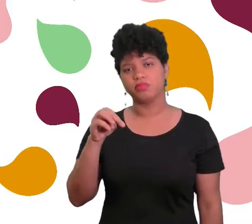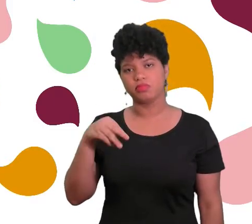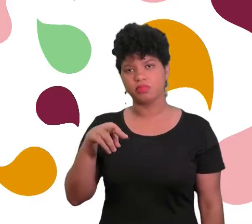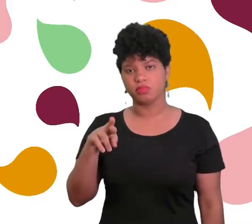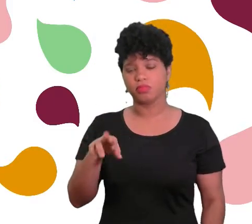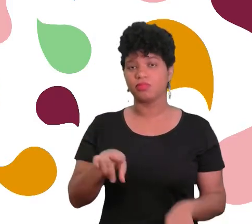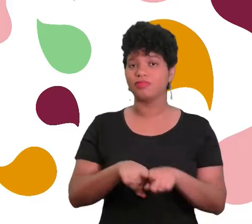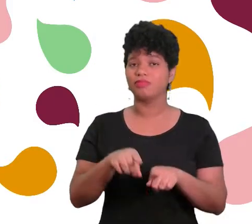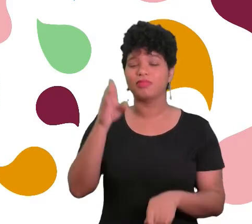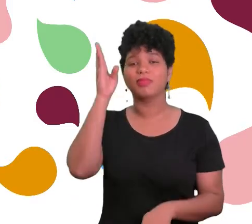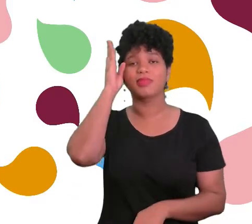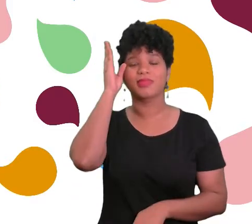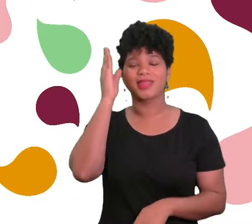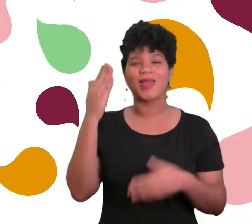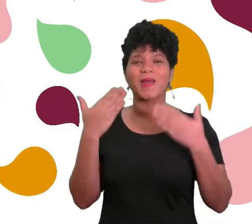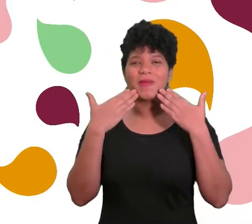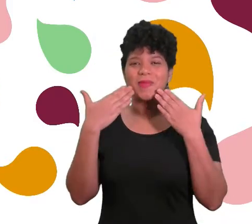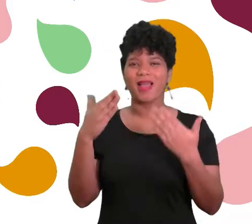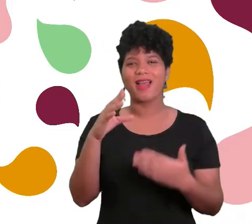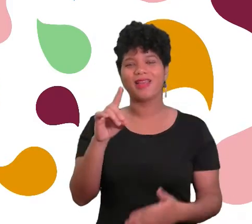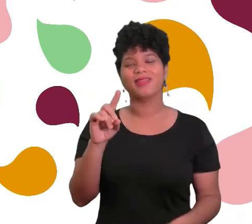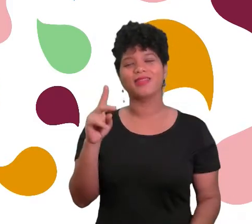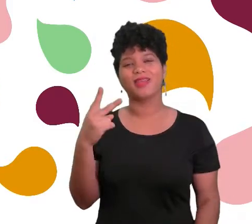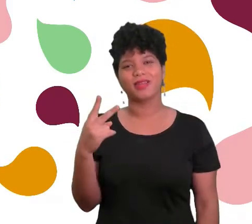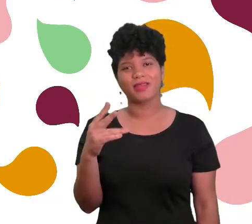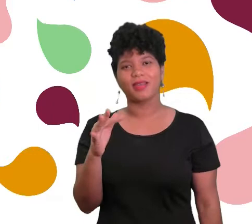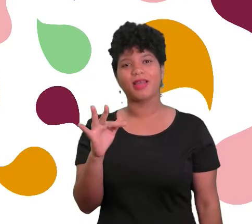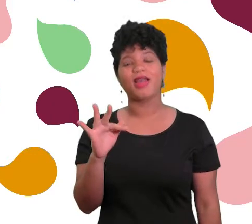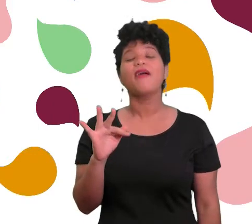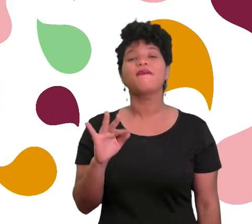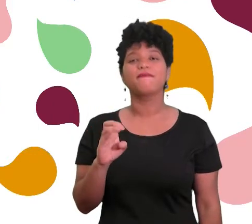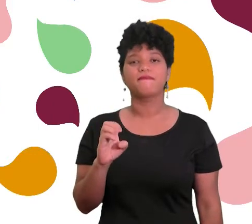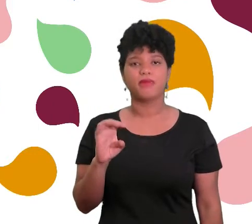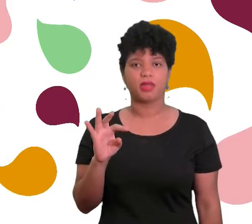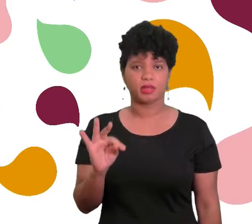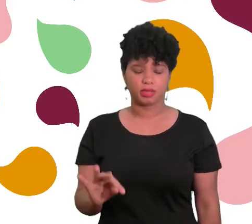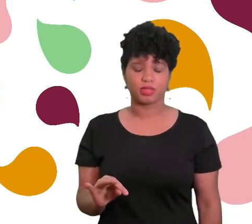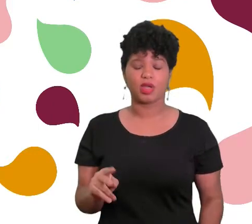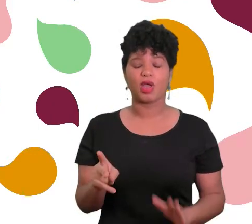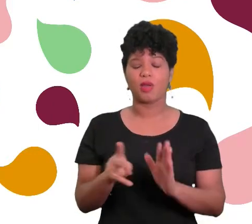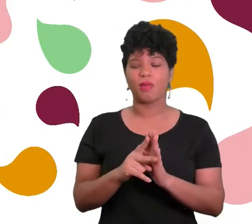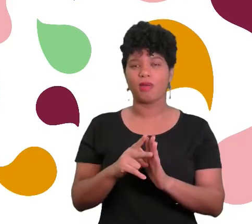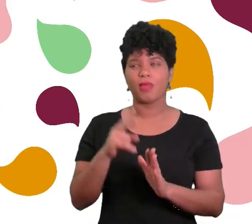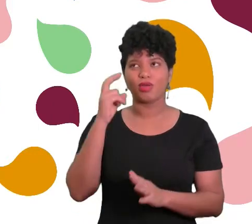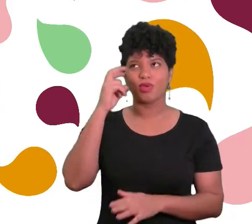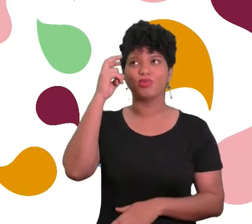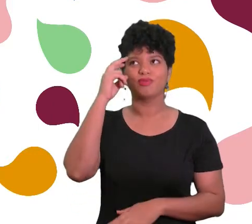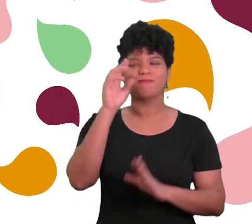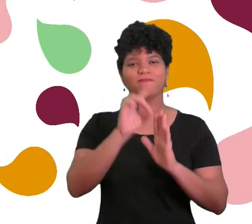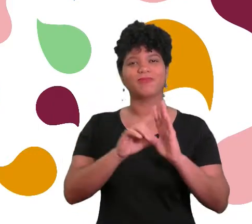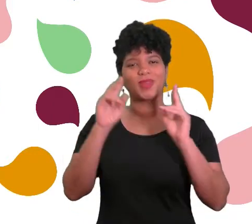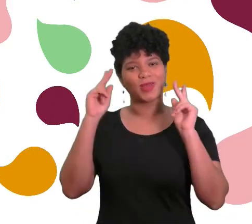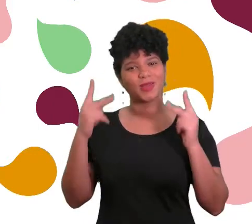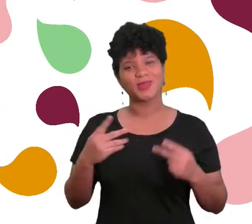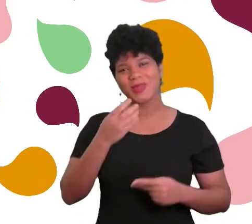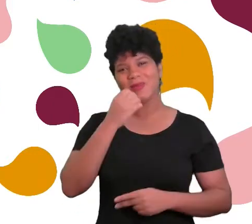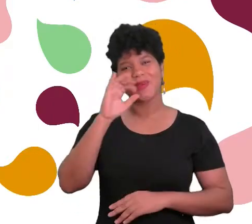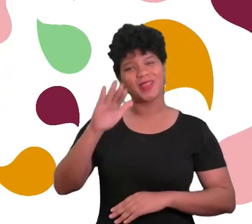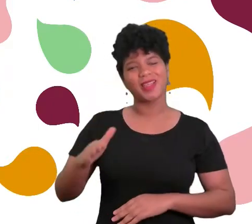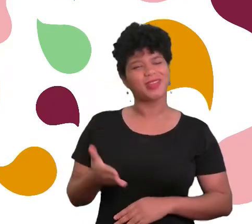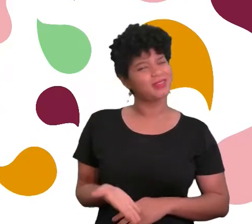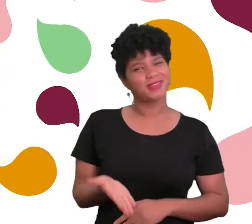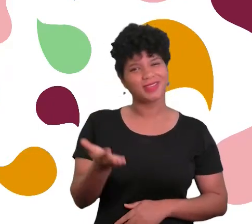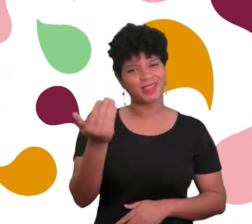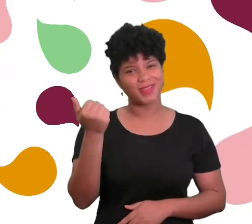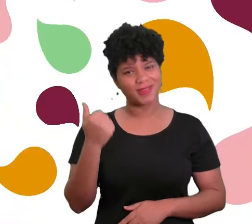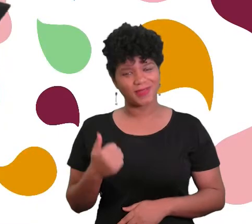SESC apresentam o primeiro DH Fest, Festival de Cultura em Direitos Humanos. Muito boa tarde, vem chegando,